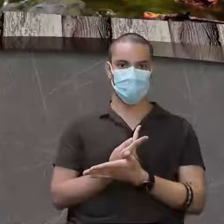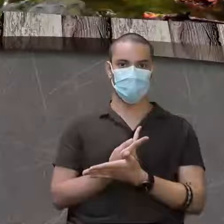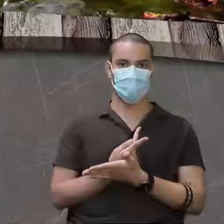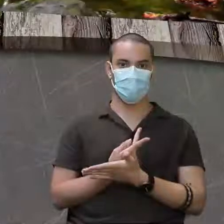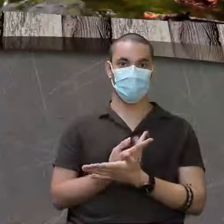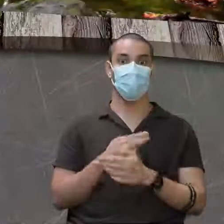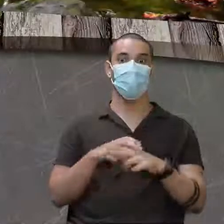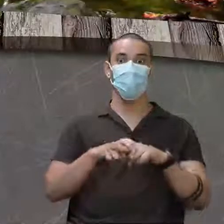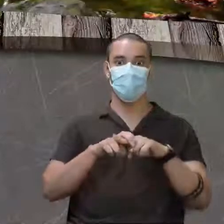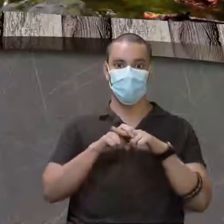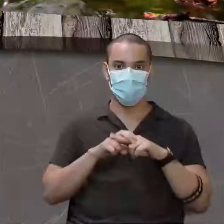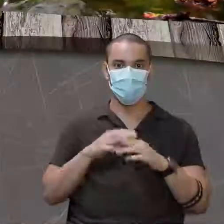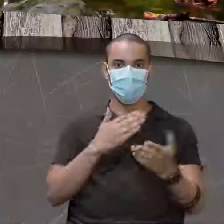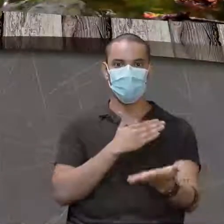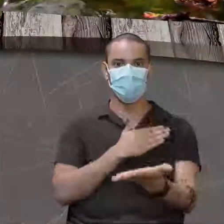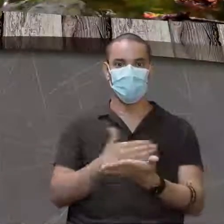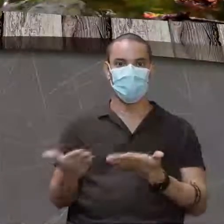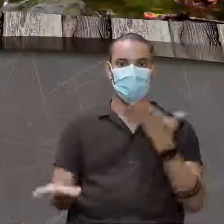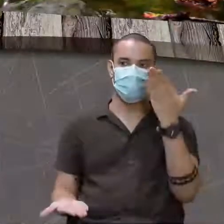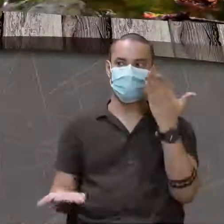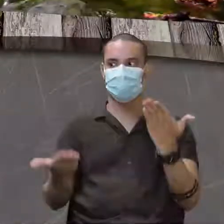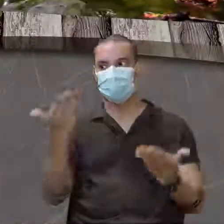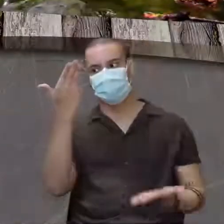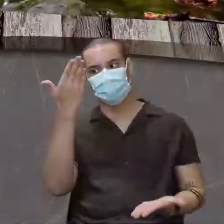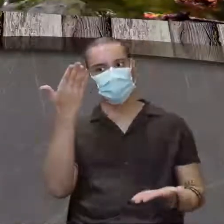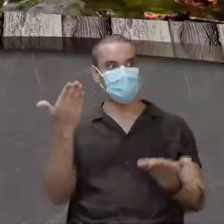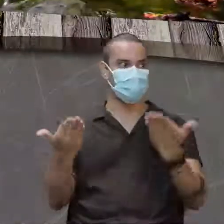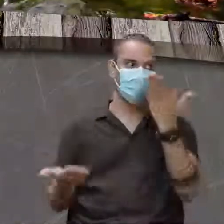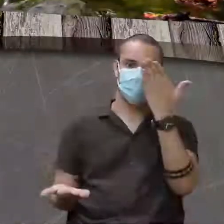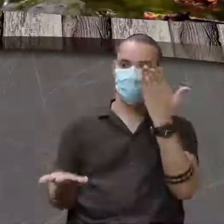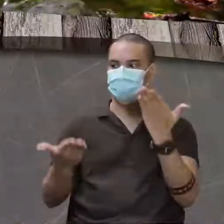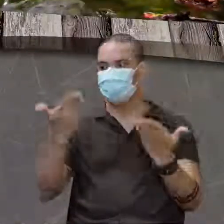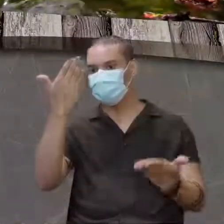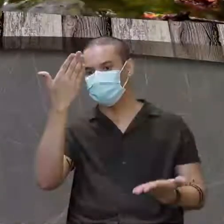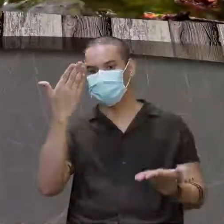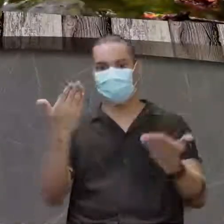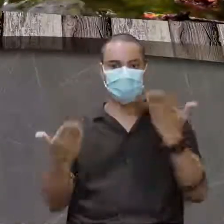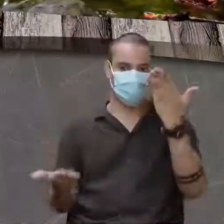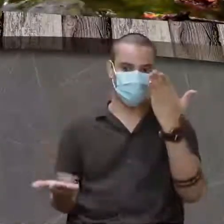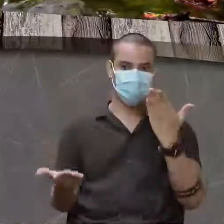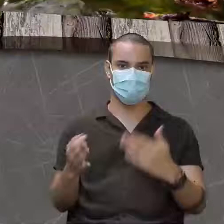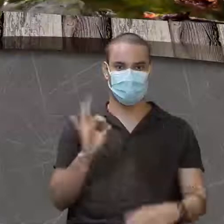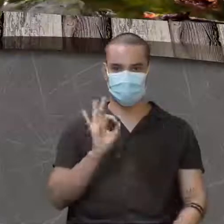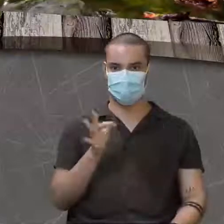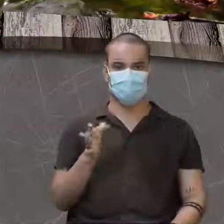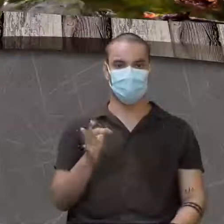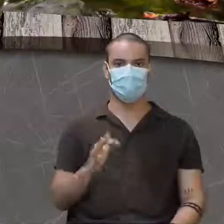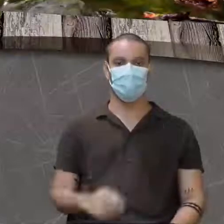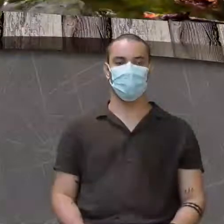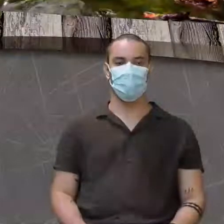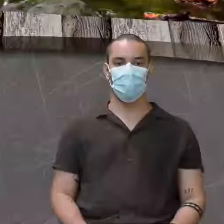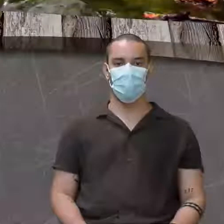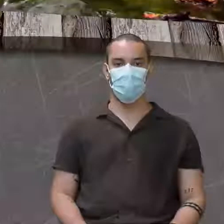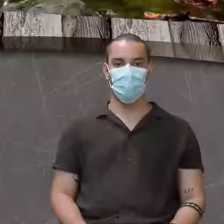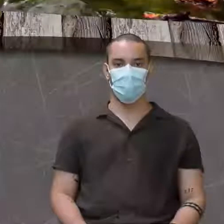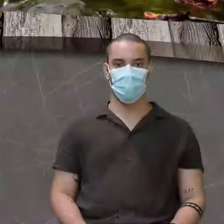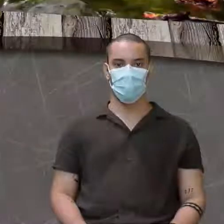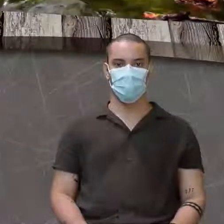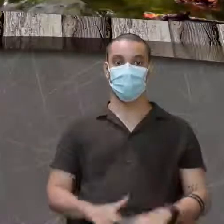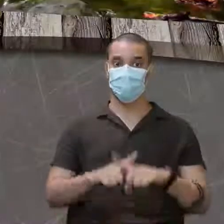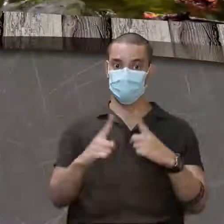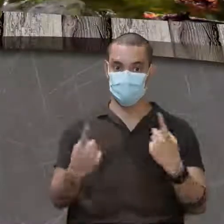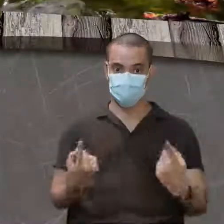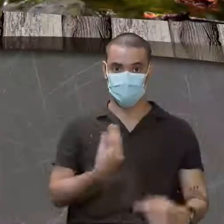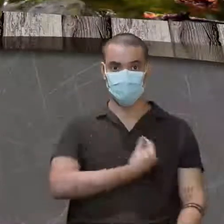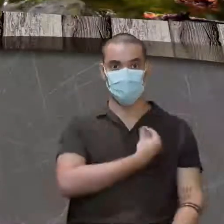aí vai começar aquela diferença ali de nível de equilíbrio. Já acabou tudo, tá bom? Mas a